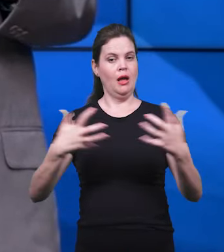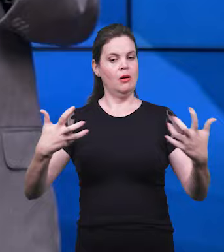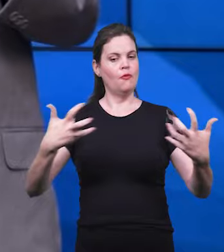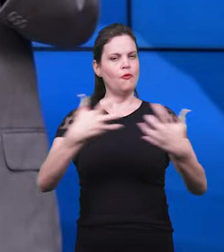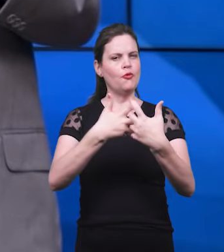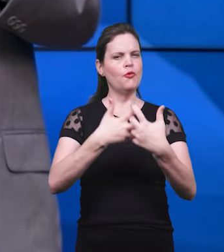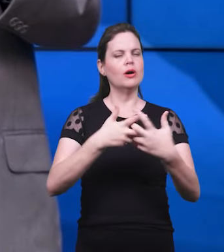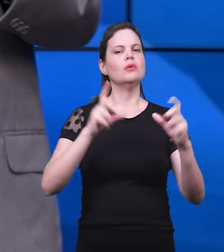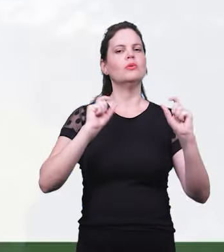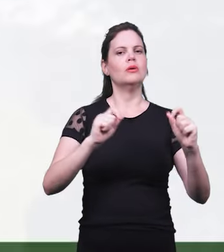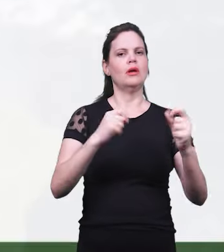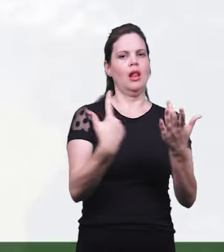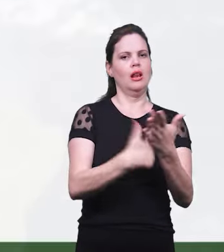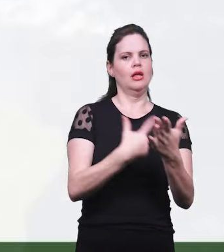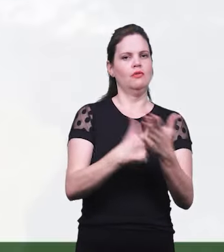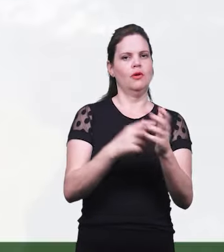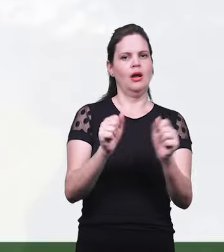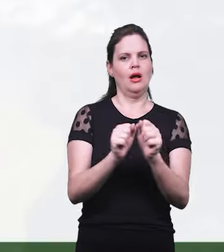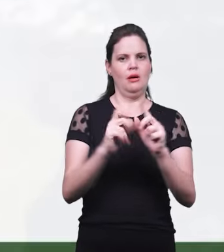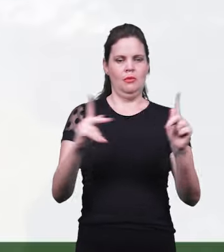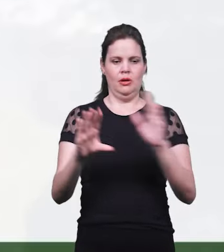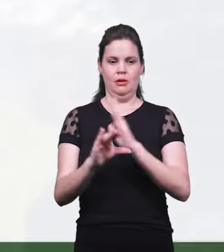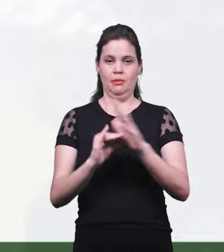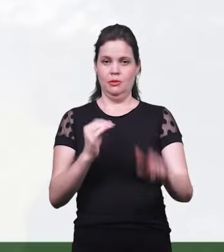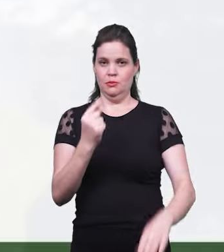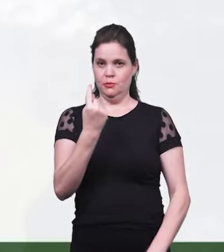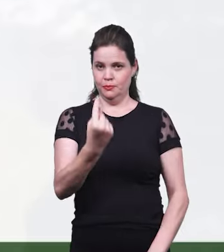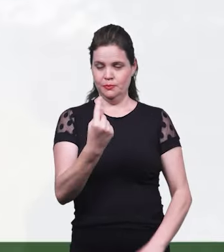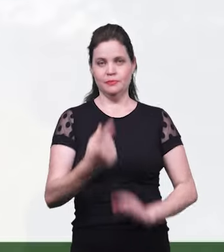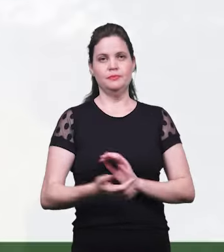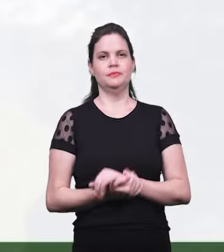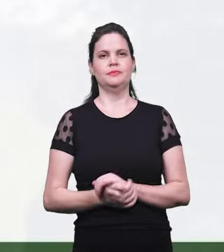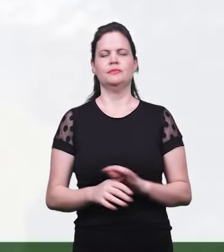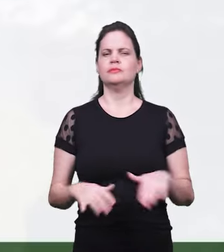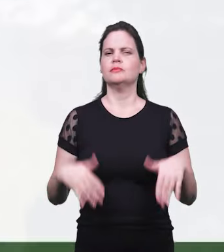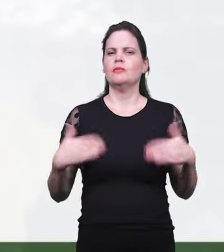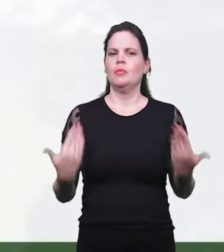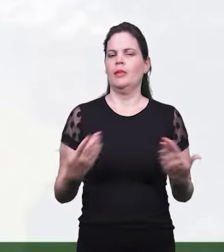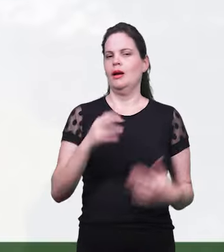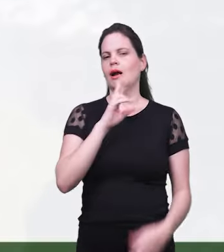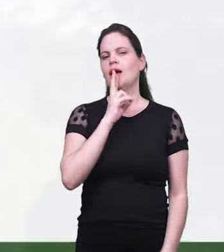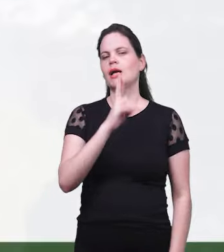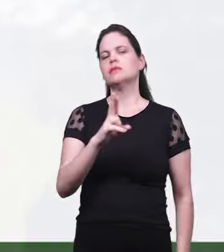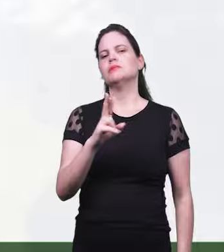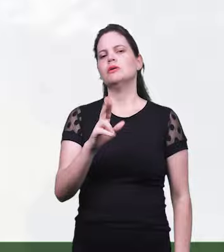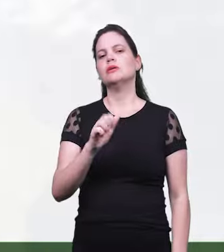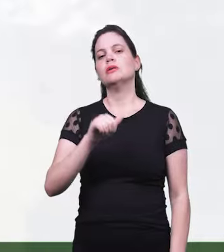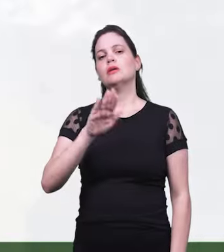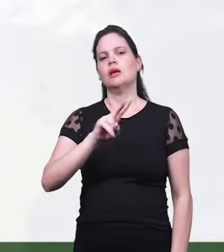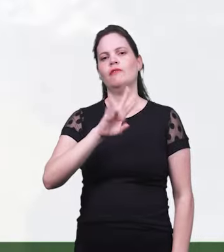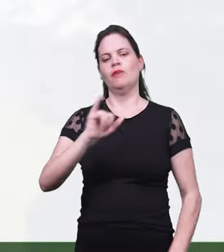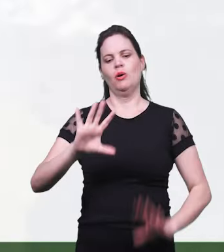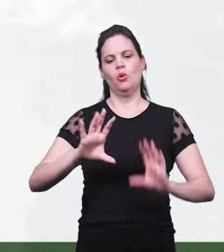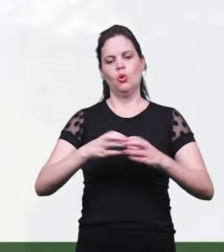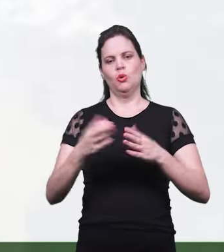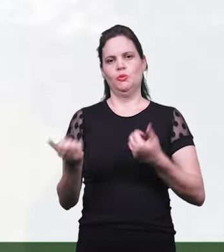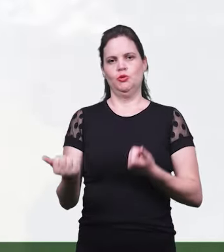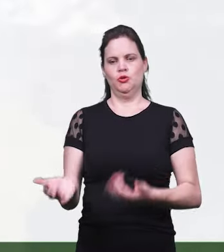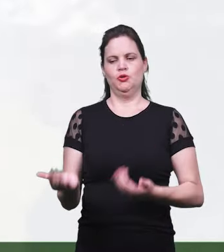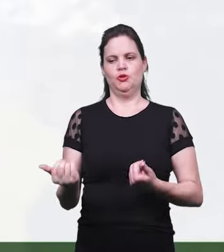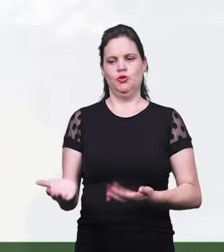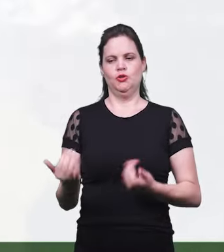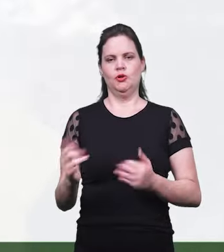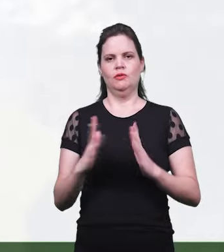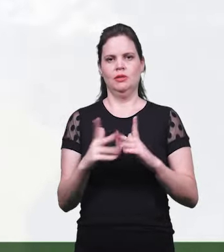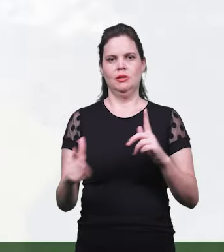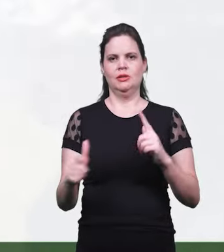escrito em Apocalipse capítulo 1. Então essa resposta vai ser dada pelo nosso grupo de jovens lá